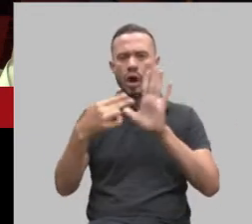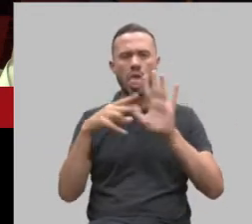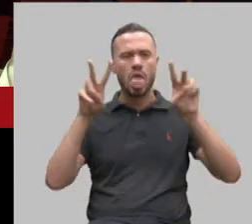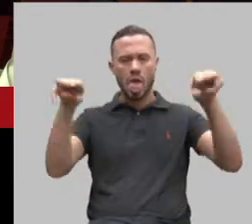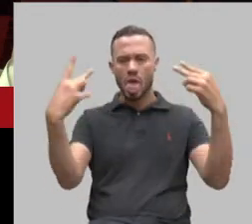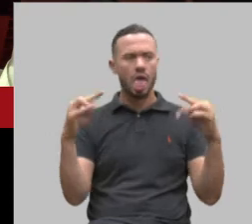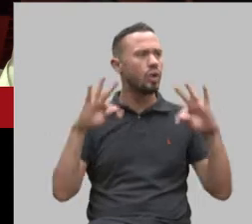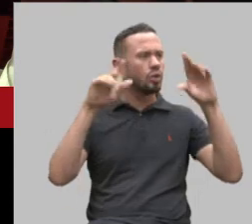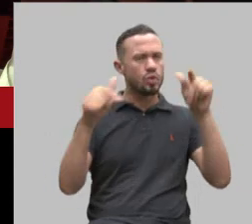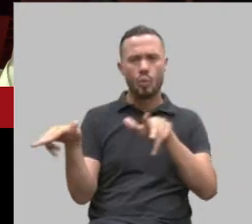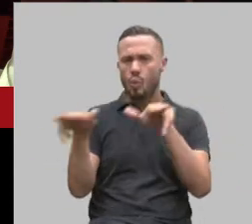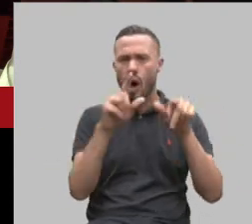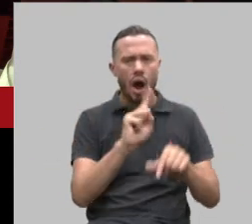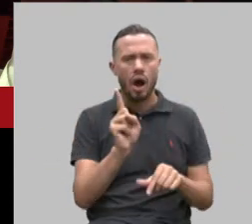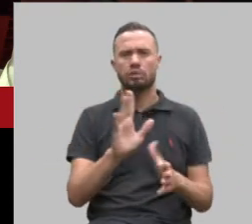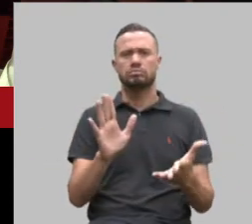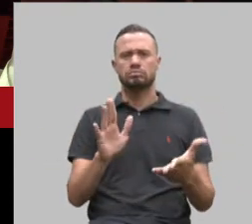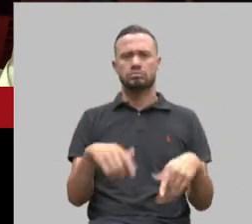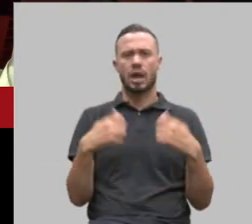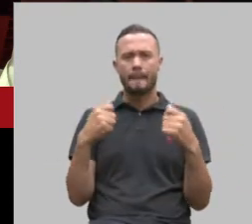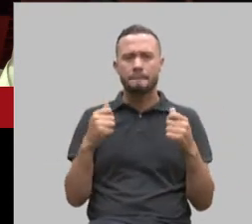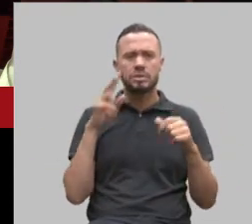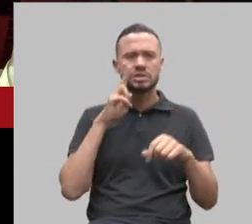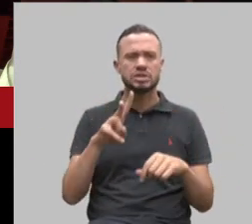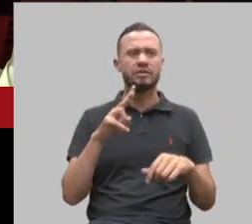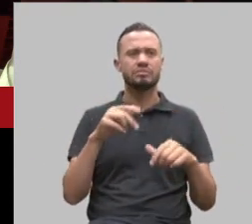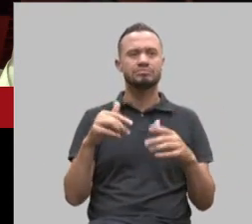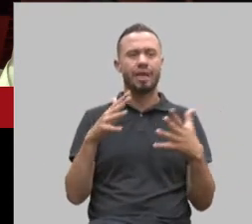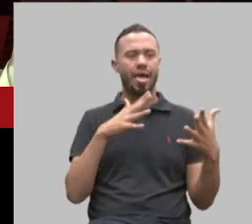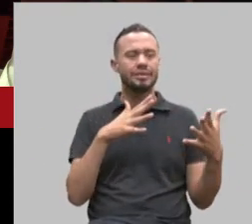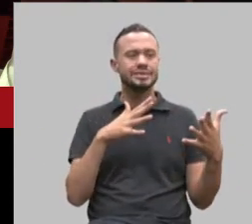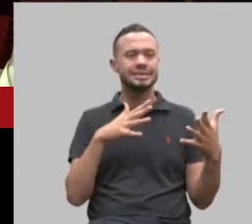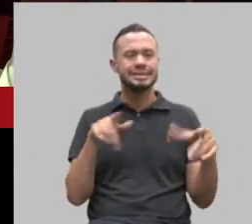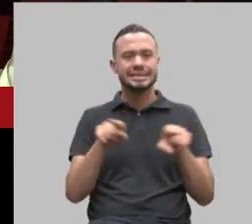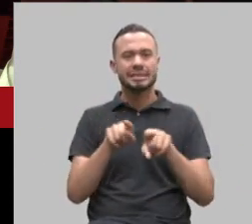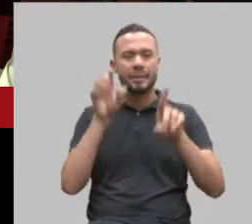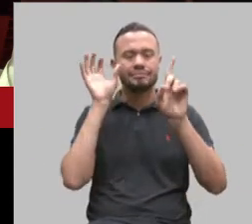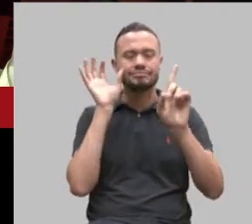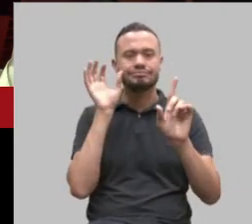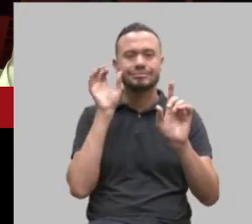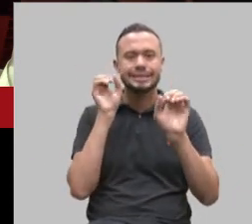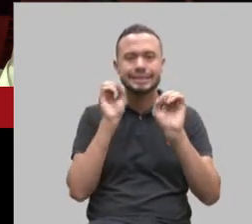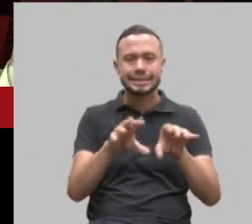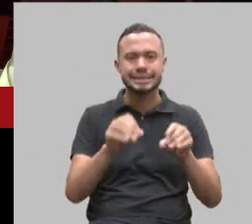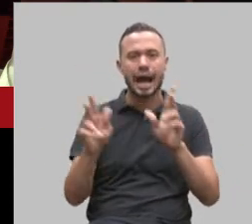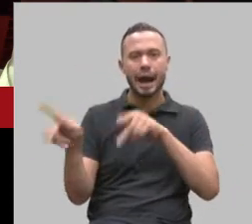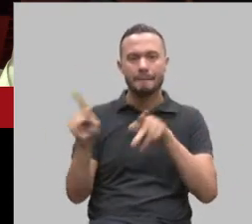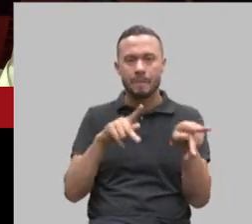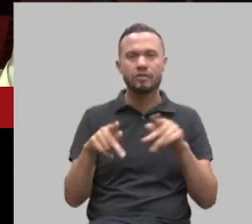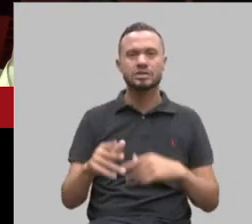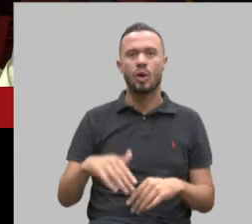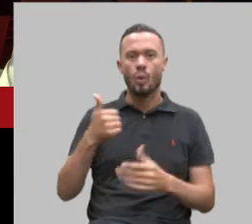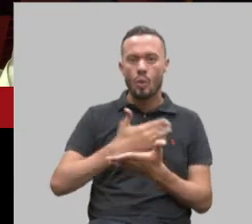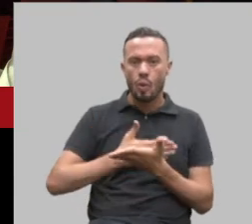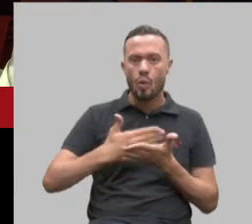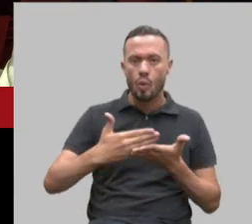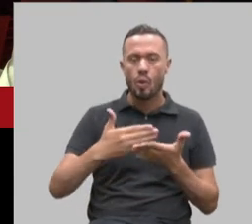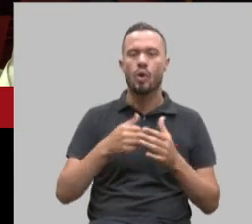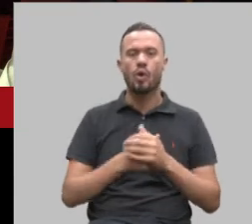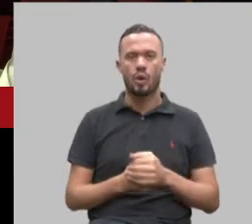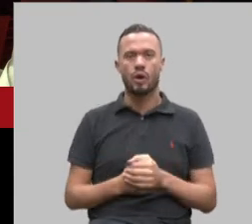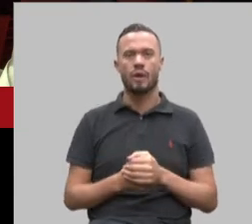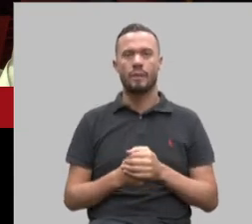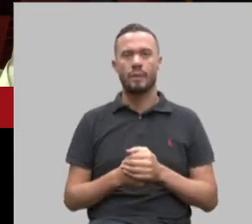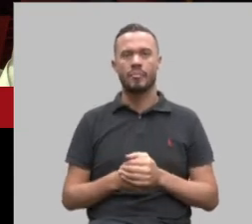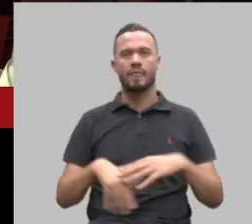e Precisamos ajustar tal desequilíbrio e a capacitação dos nossos educadores é o primeiro passo encerro com uma de